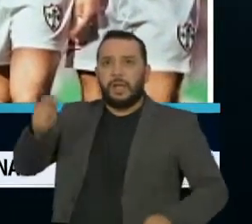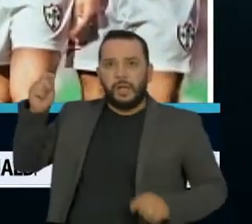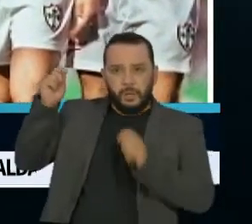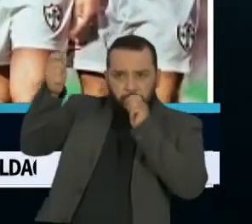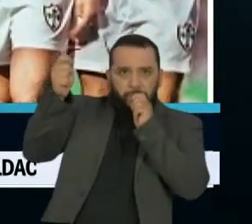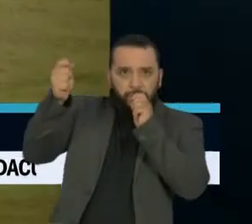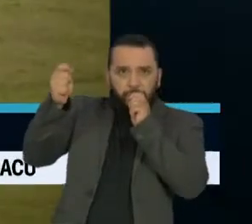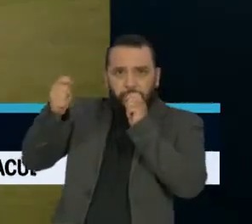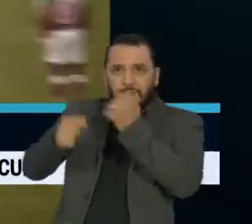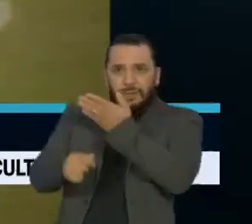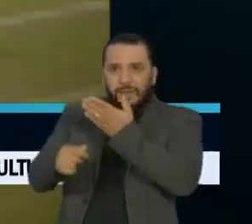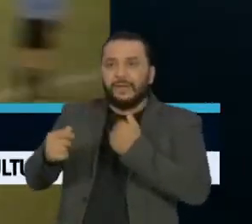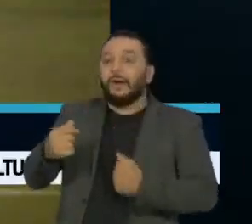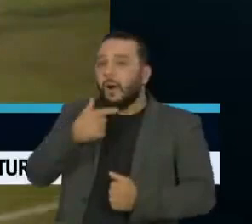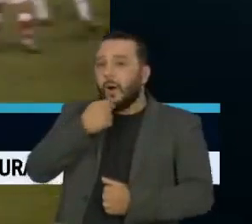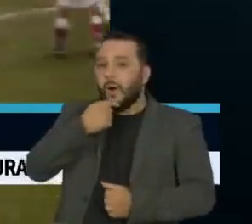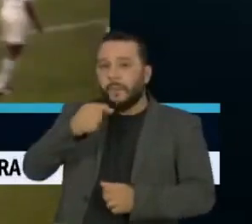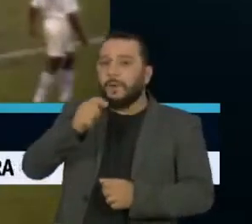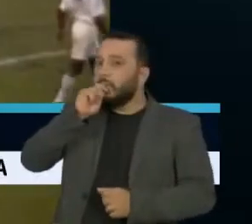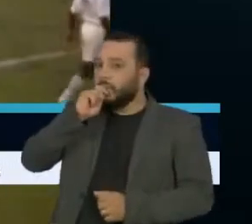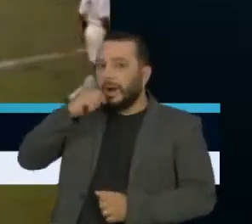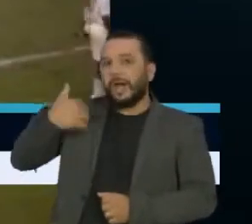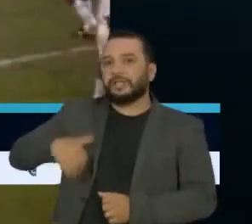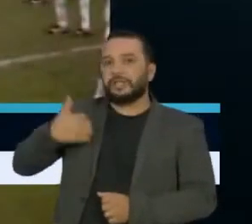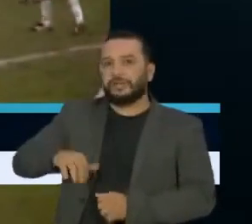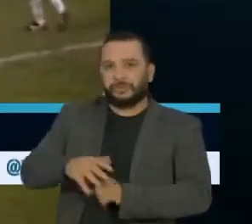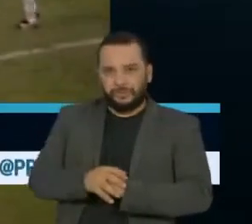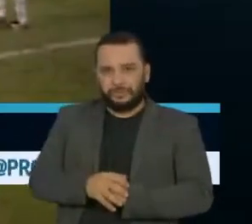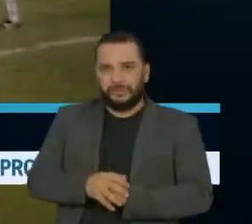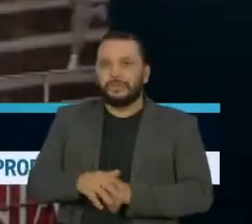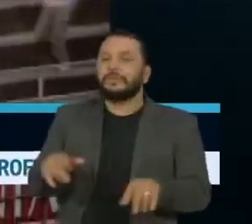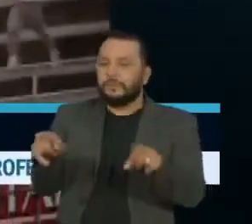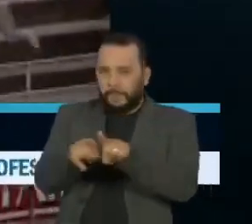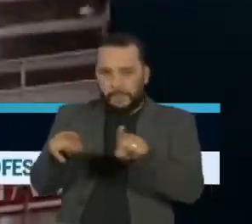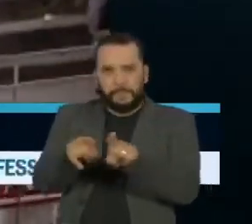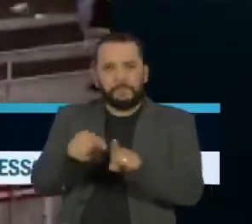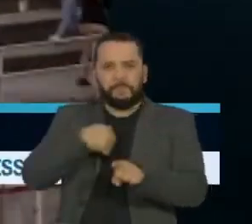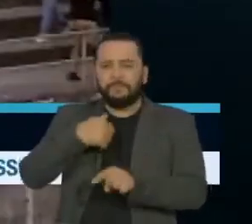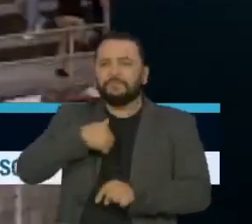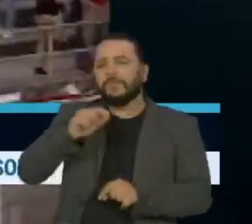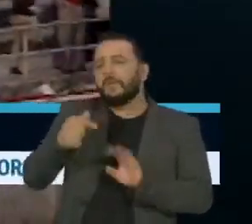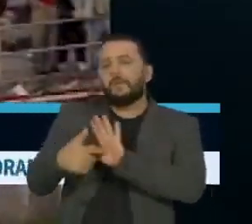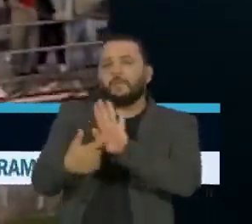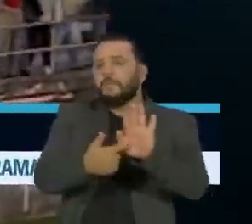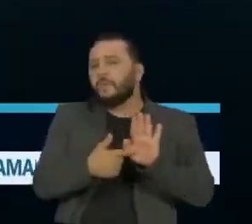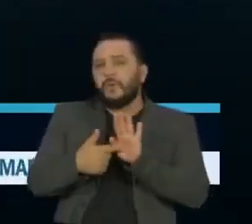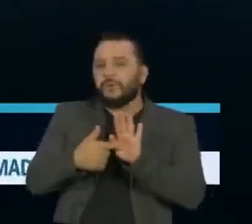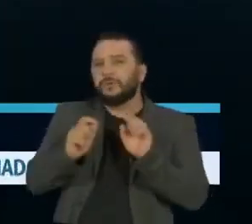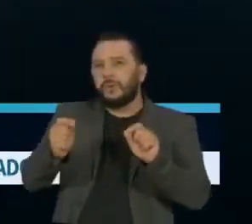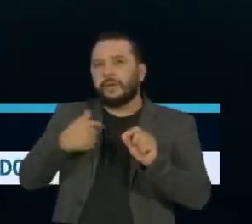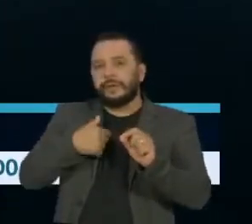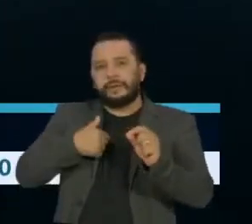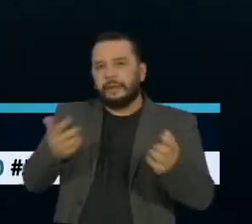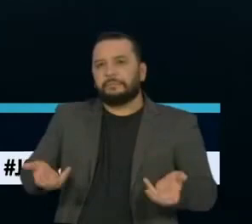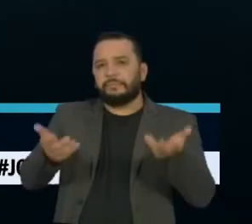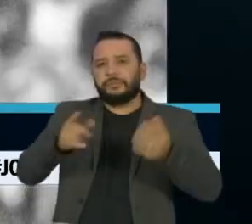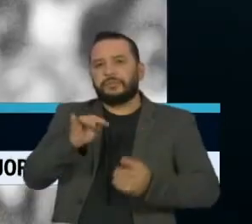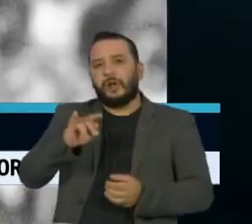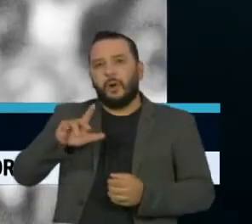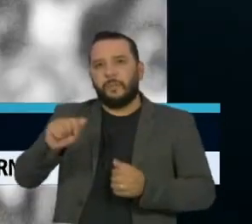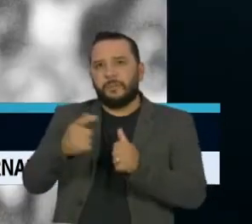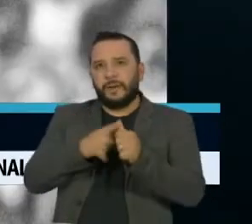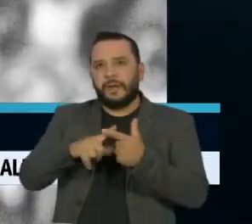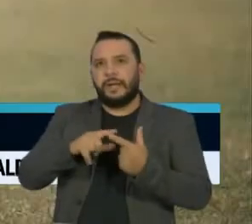argentino Javier Castrilli, sem contar tudo o que nela, desde sempre, se mostrou imenso. Djalma